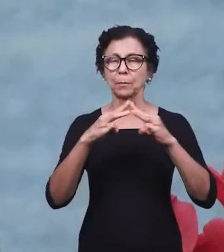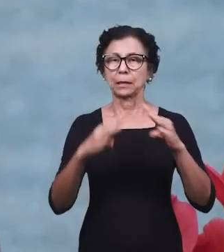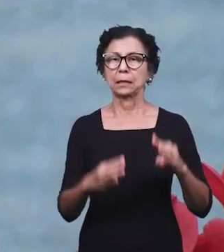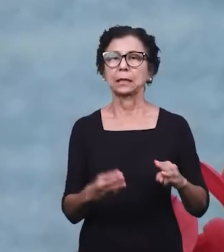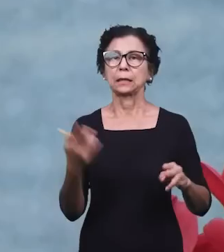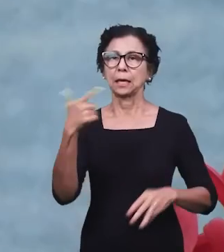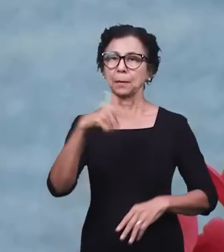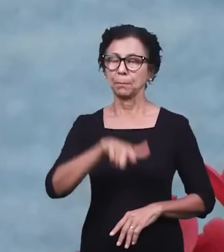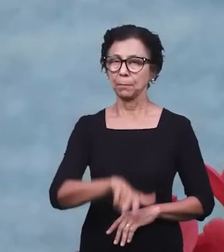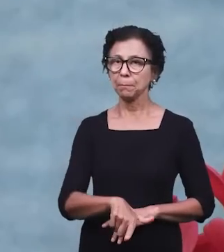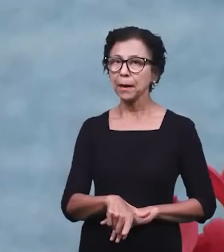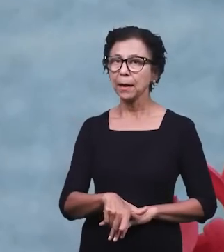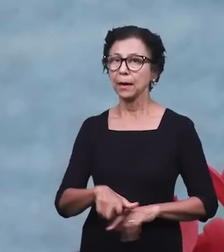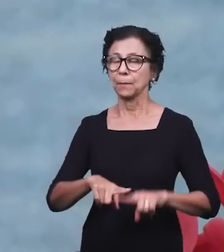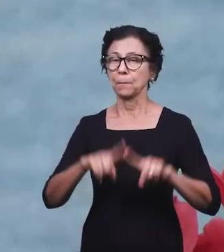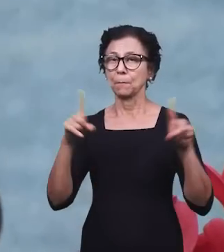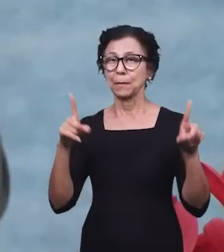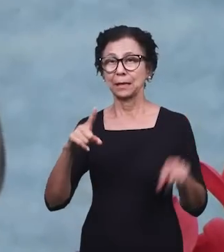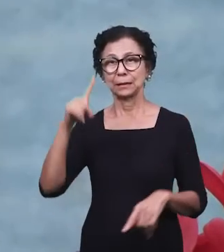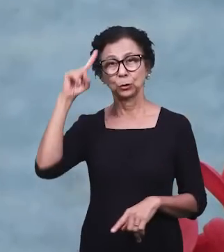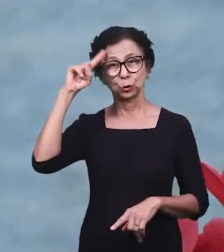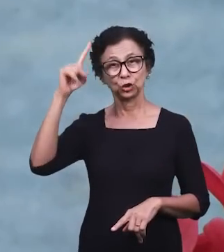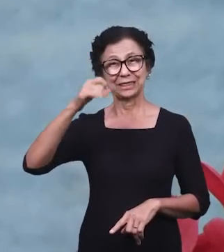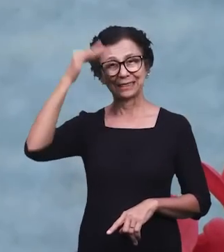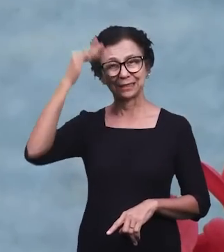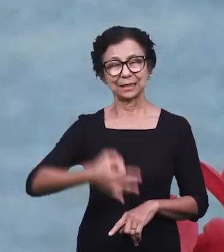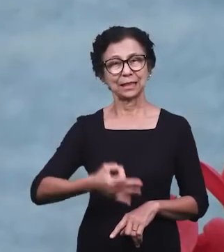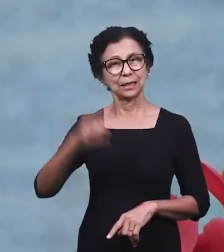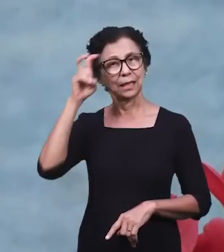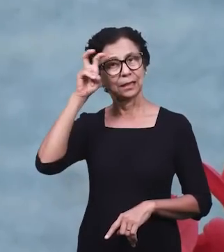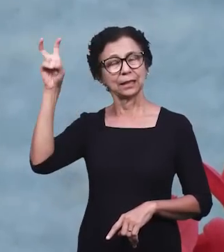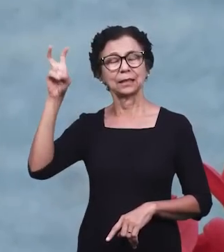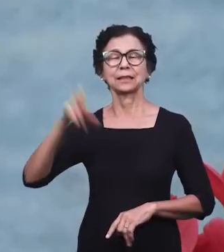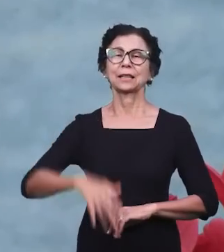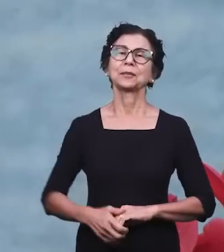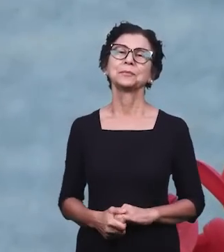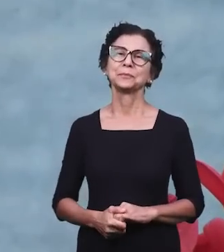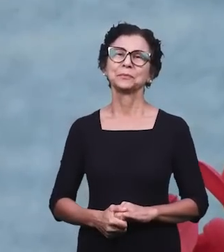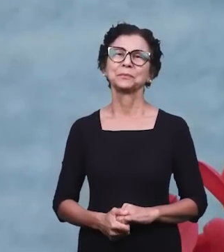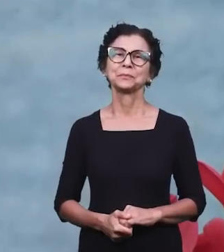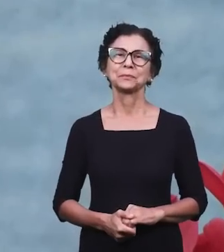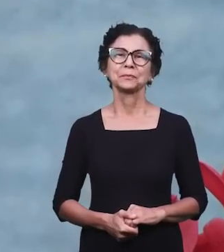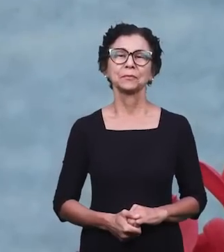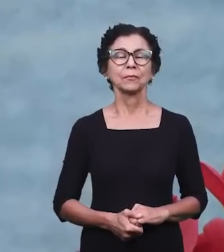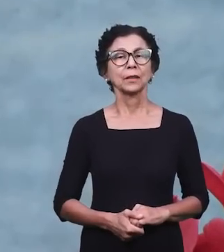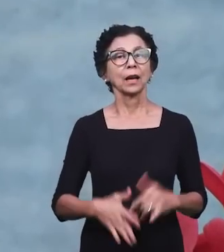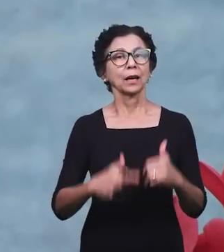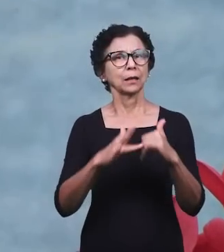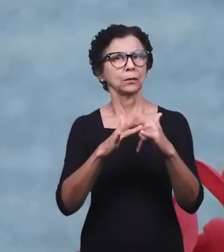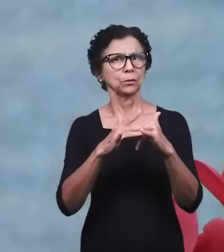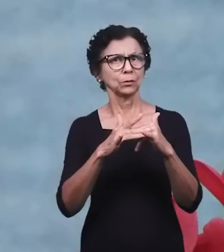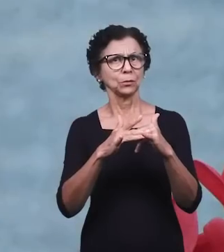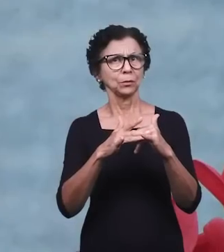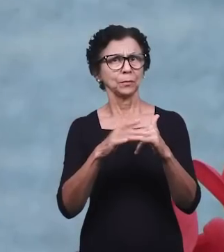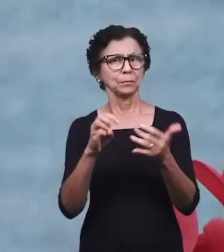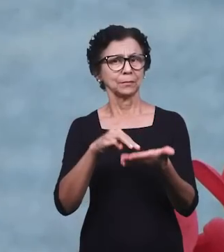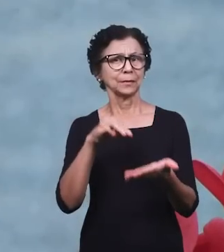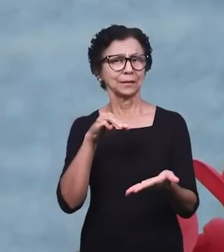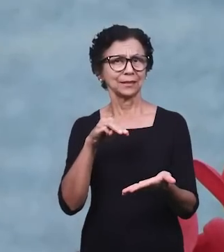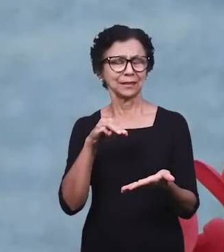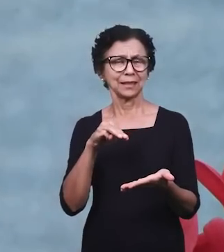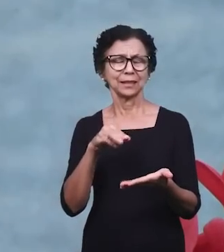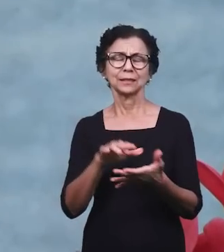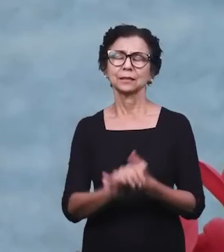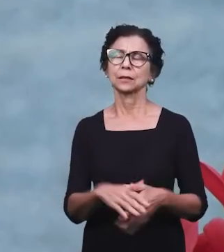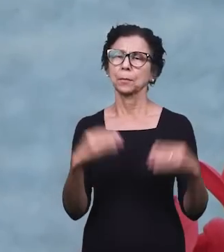guarde aí, é quinta-feira, tá? Quem assiste pelo canal da Igreja Cristã Maranata no YouTube já está acostumado. O programa ele é